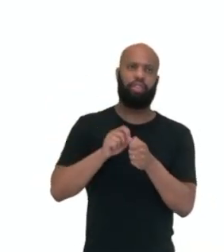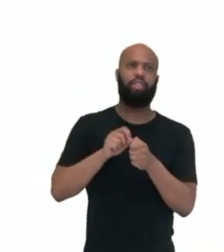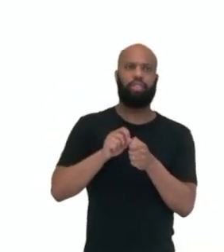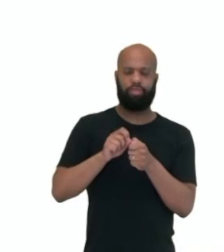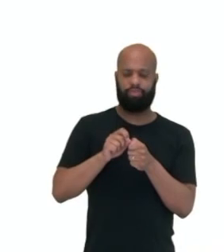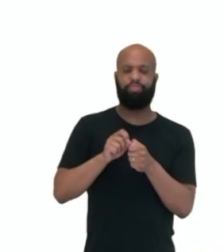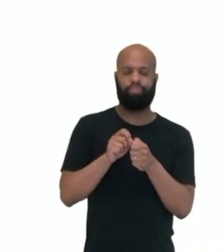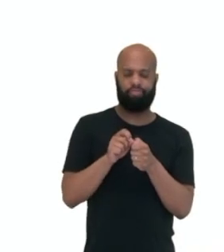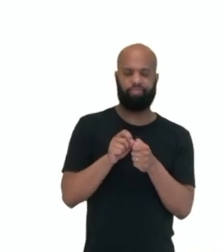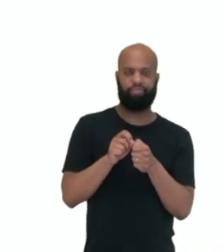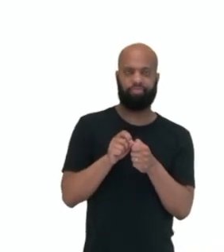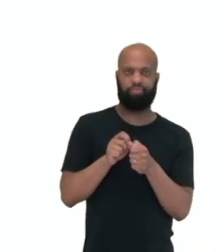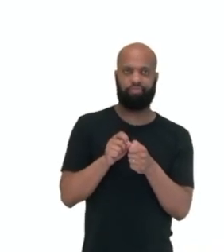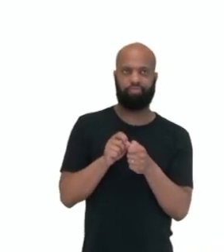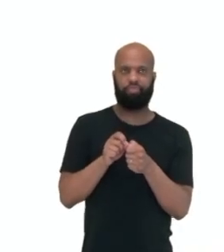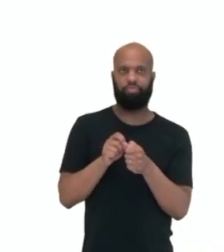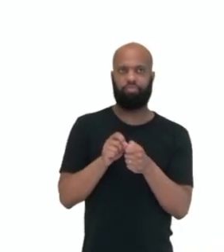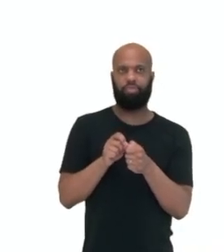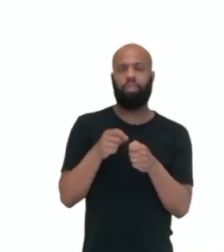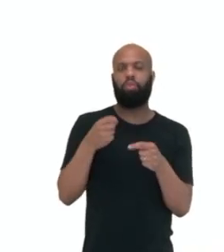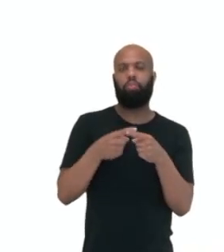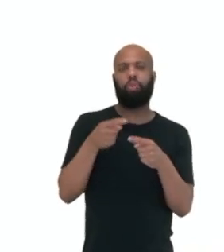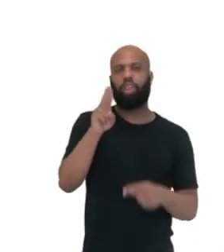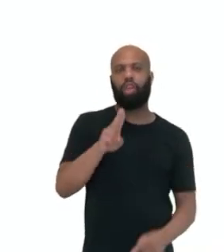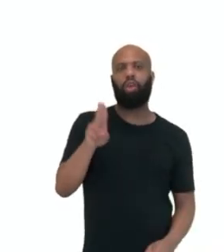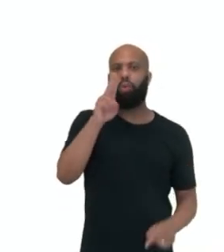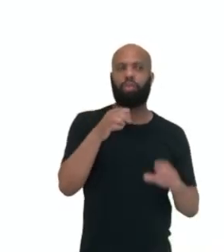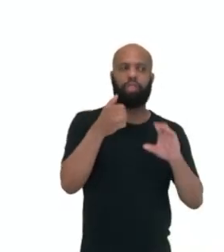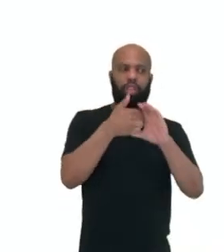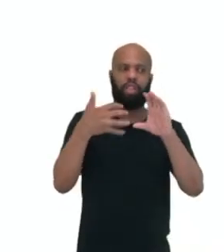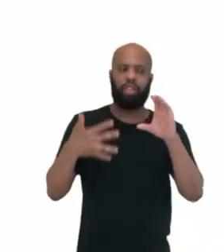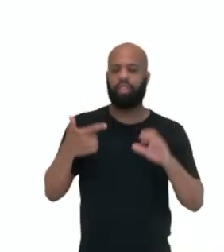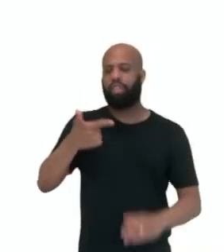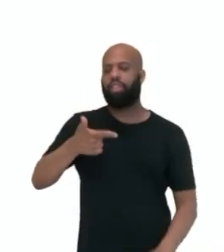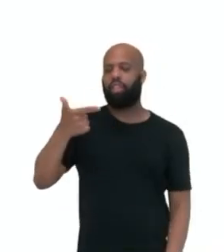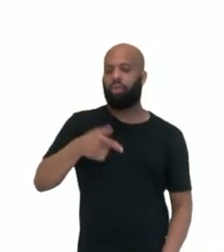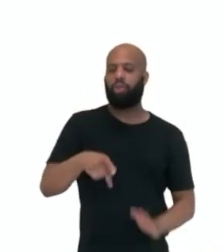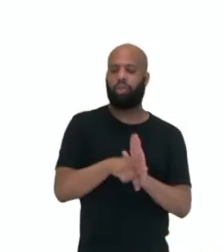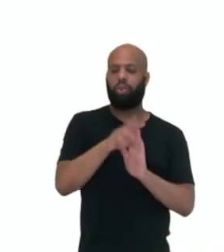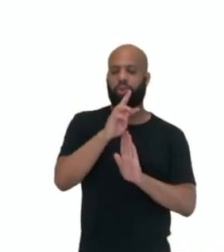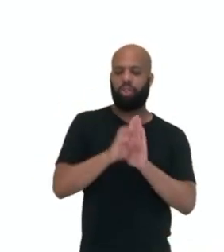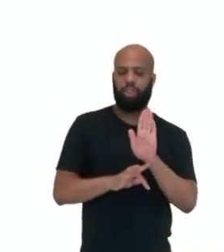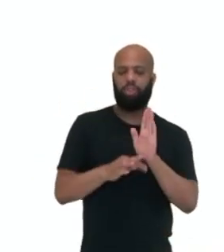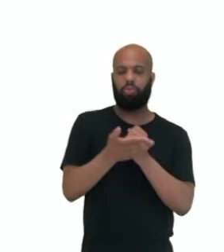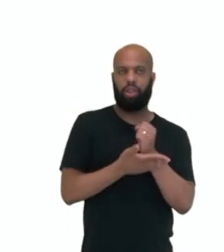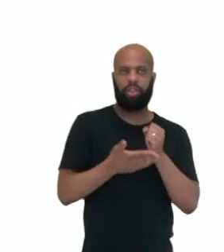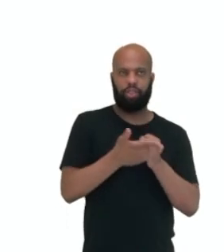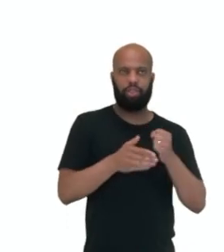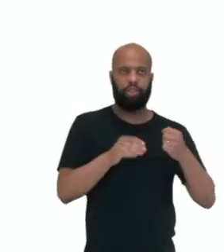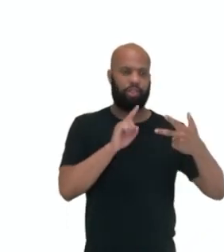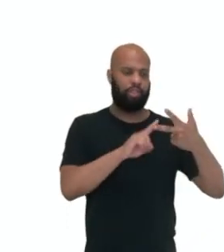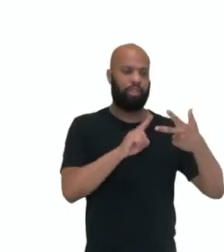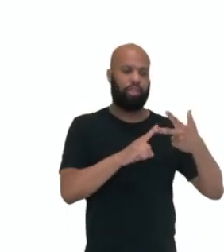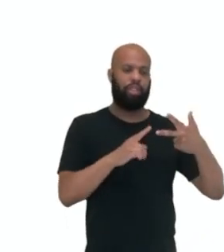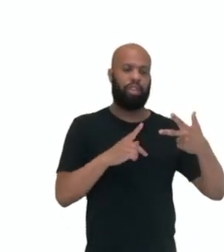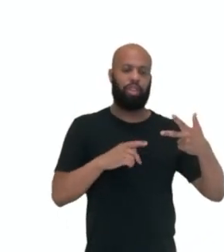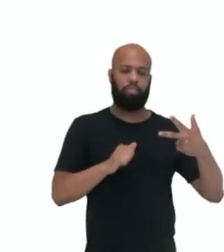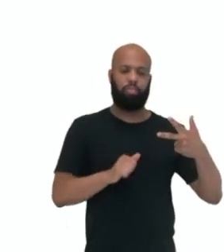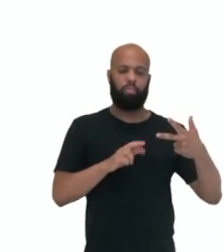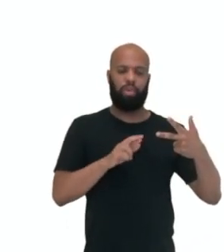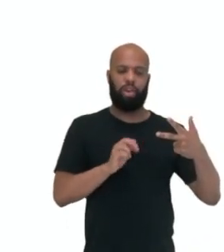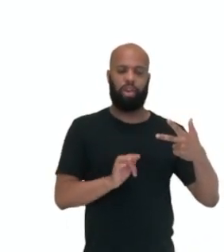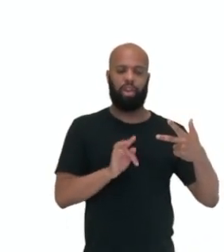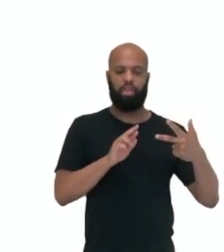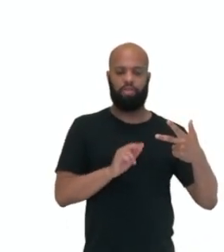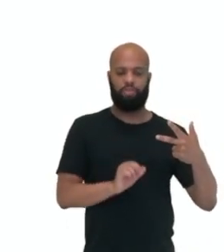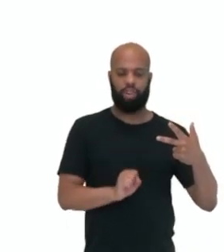intertextualidade não ocorre de maneira direta, pois são usadas características secundárias do texto-fonte. A paráfrase, que eu falei agora há pouco, né?